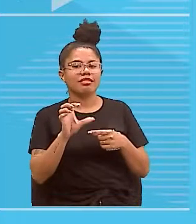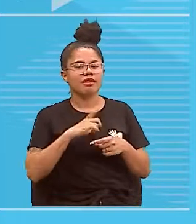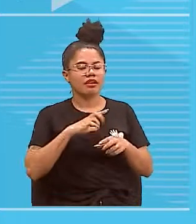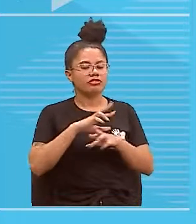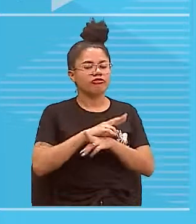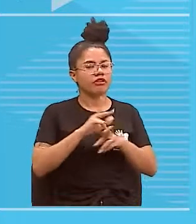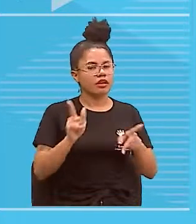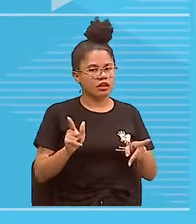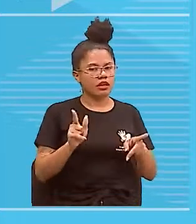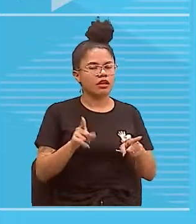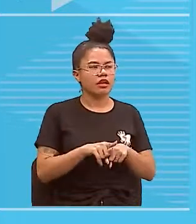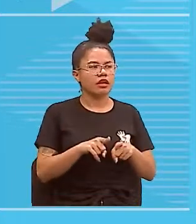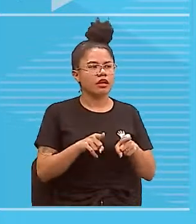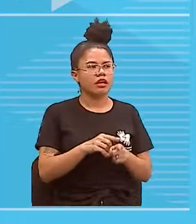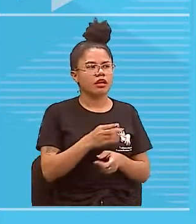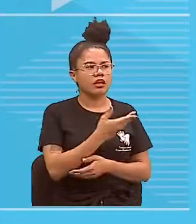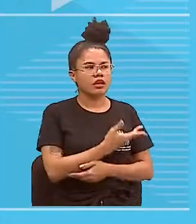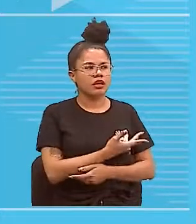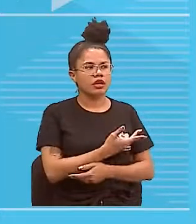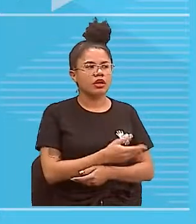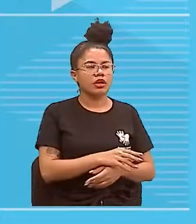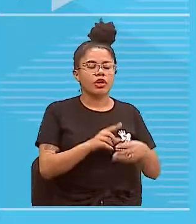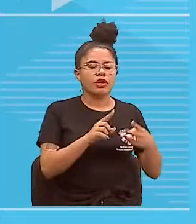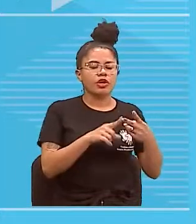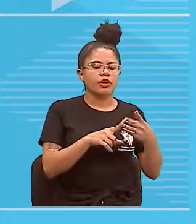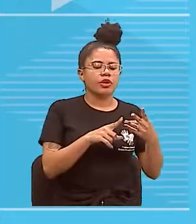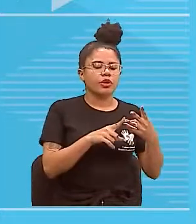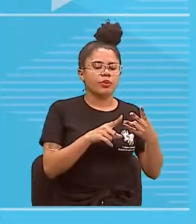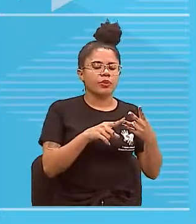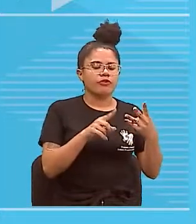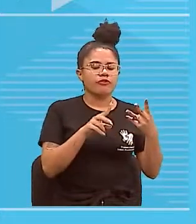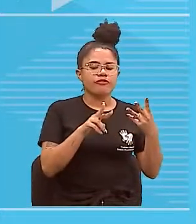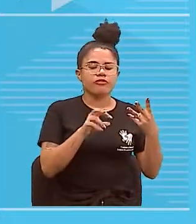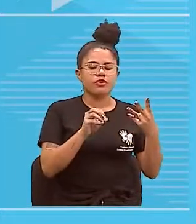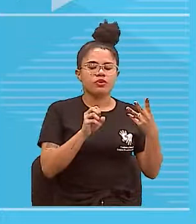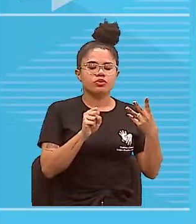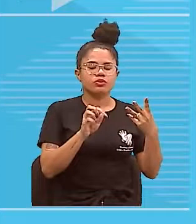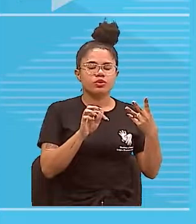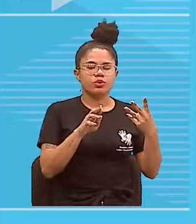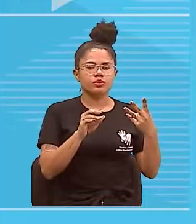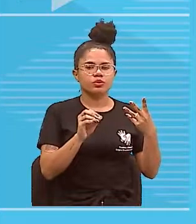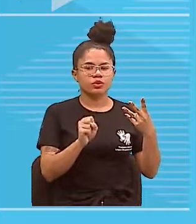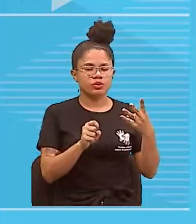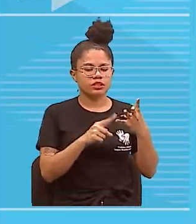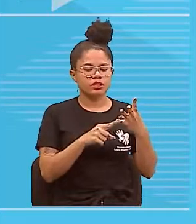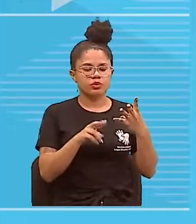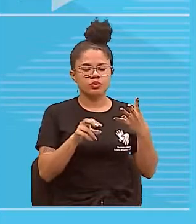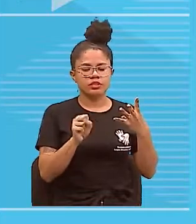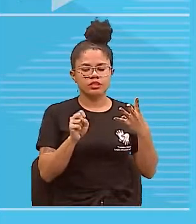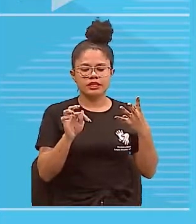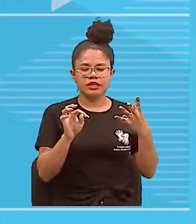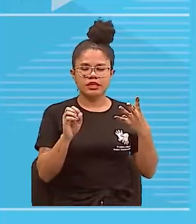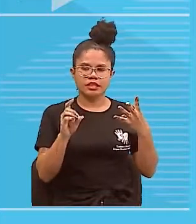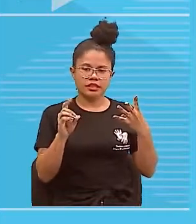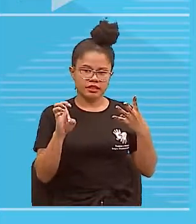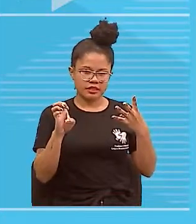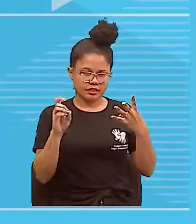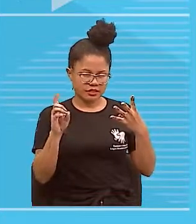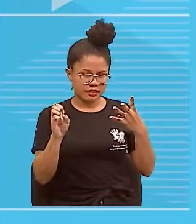e com relação ao vosso outros e os tênis gramaticalmente como eu falei para você